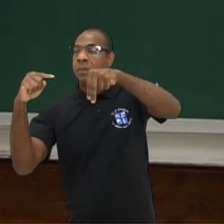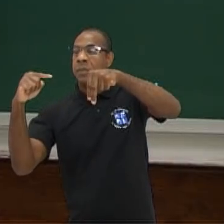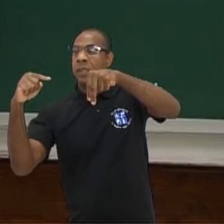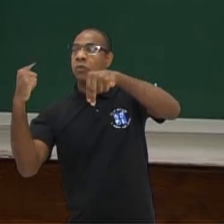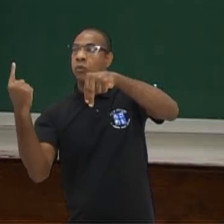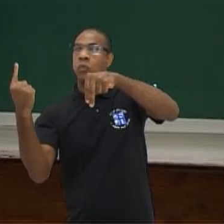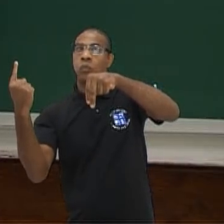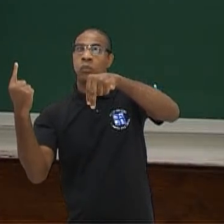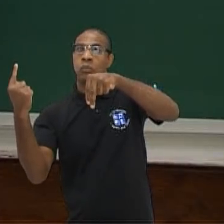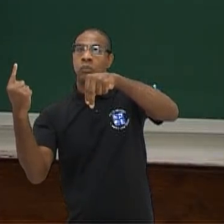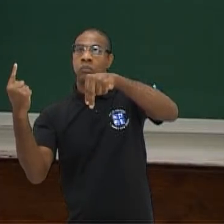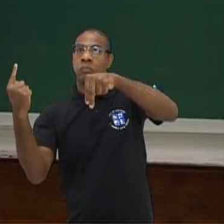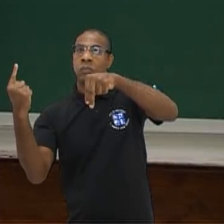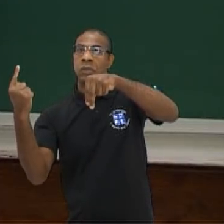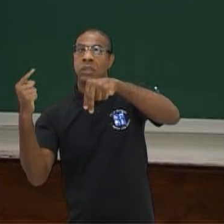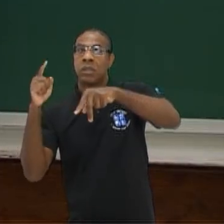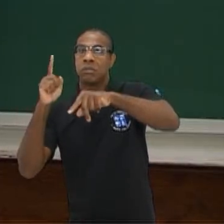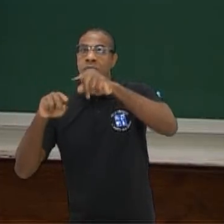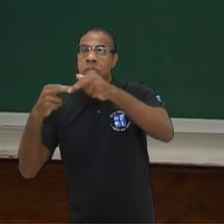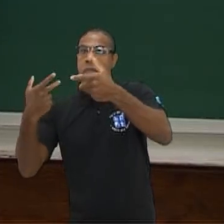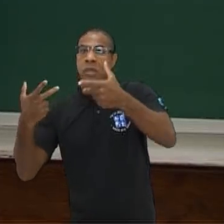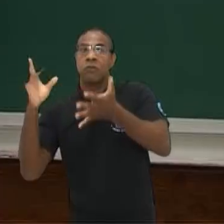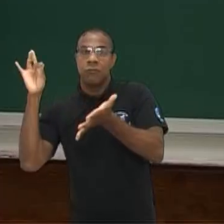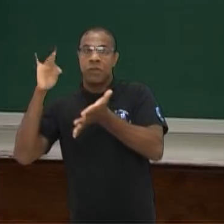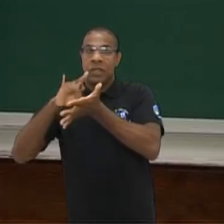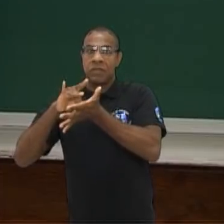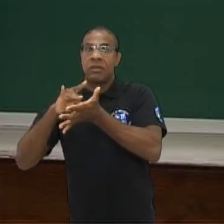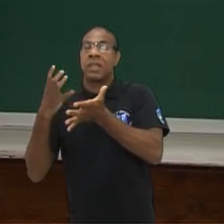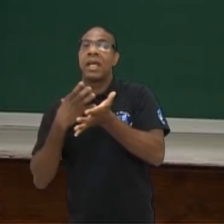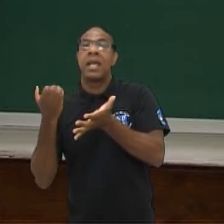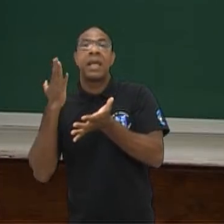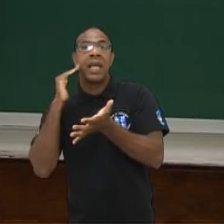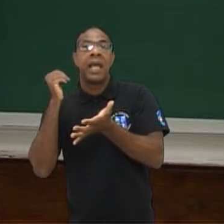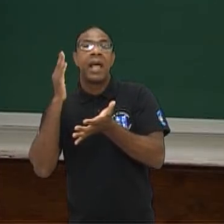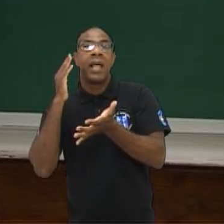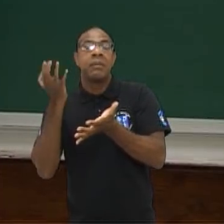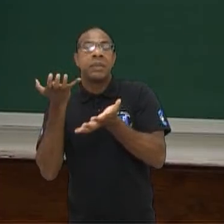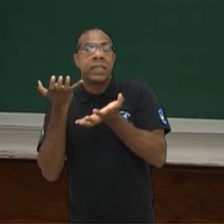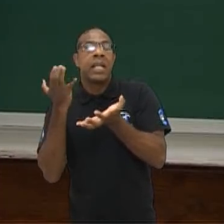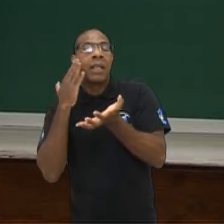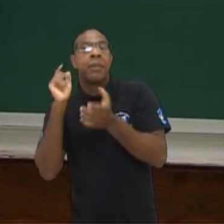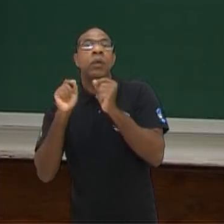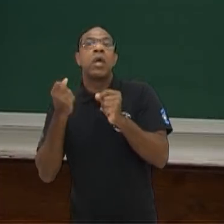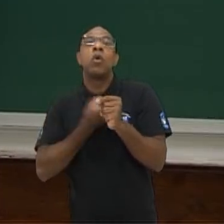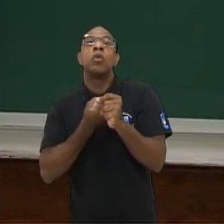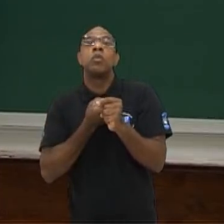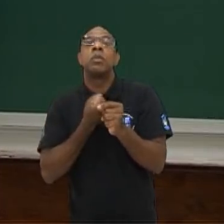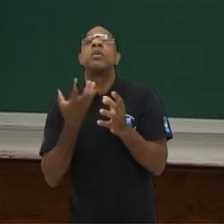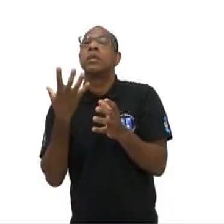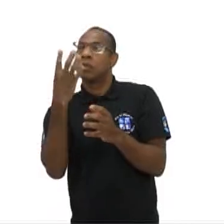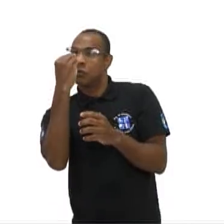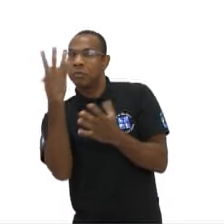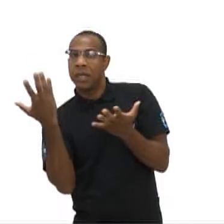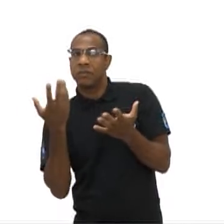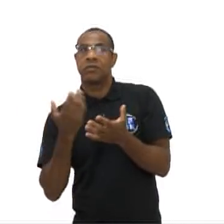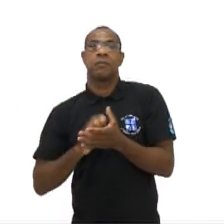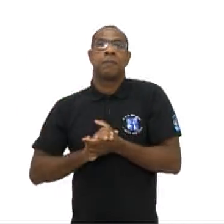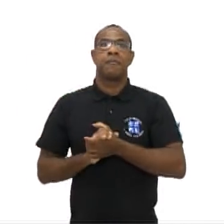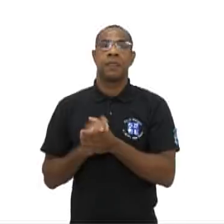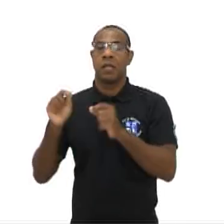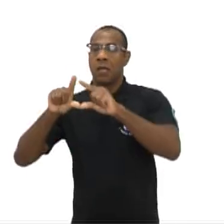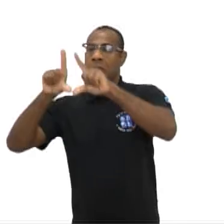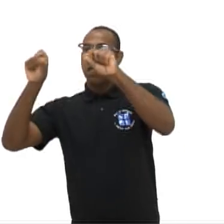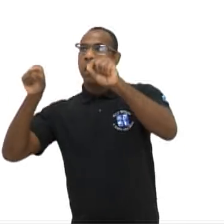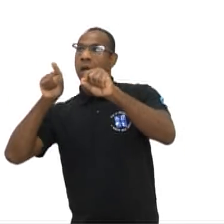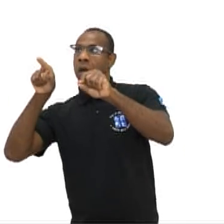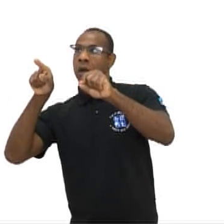objeto verdadeiro que você tem e você só quer saber o número de imagens, ok? Me acompanhe na tela aqui então, por gentileza. Então, temos